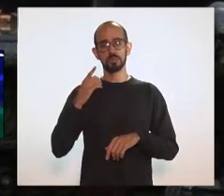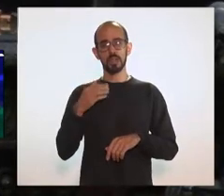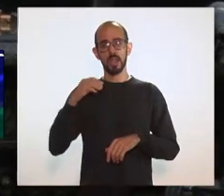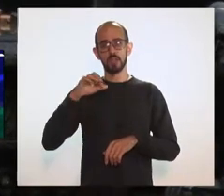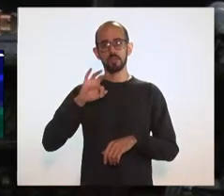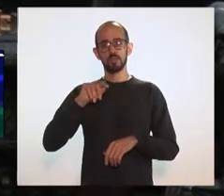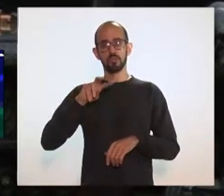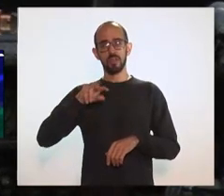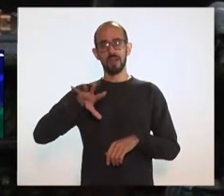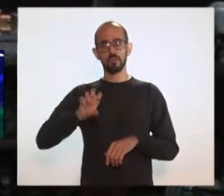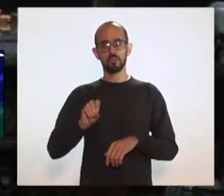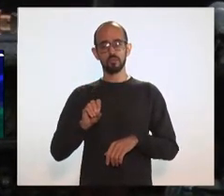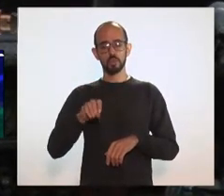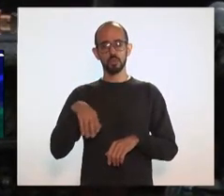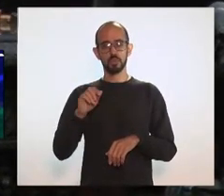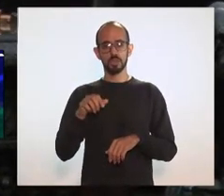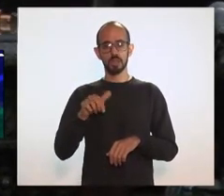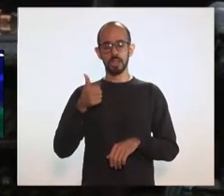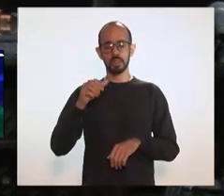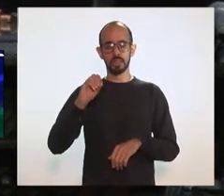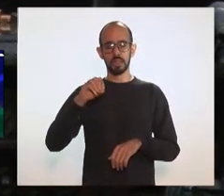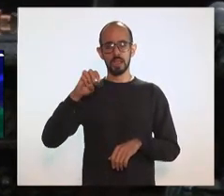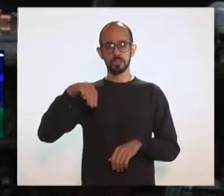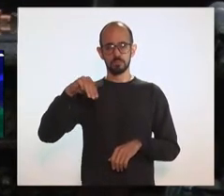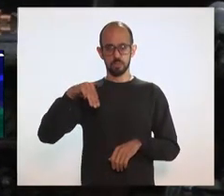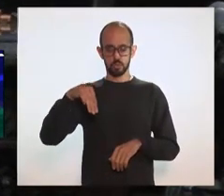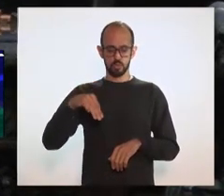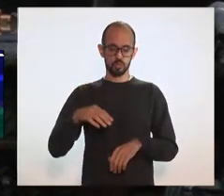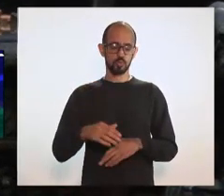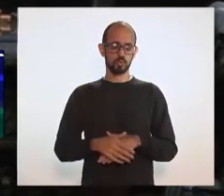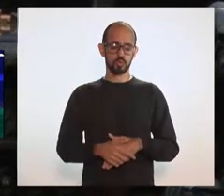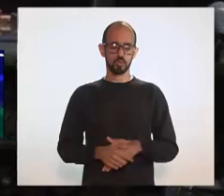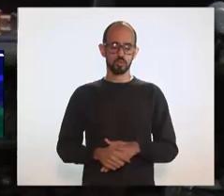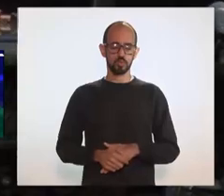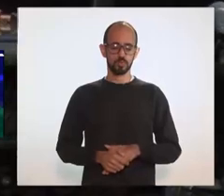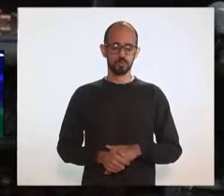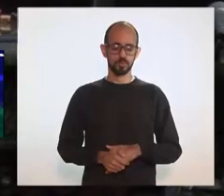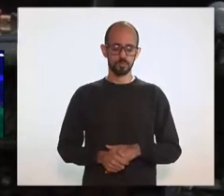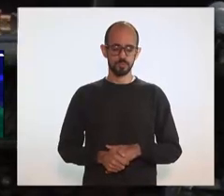Flávio Serafini, que dispõe de 10 minutos regimentais.